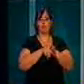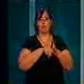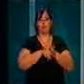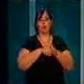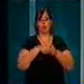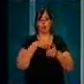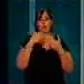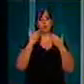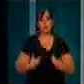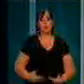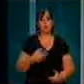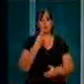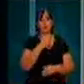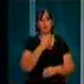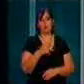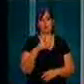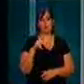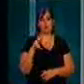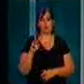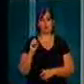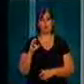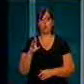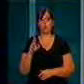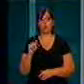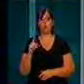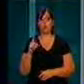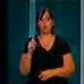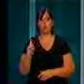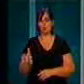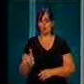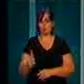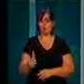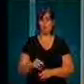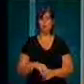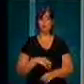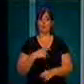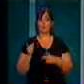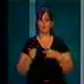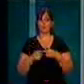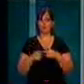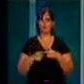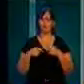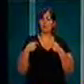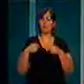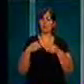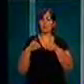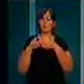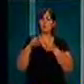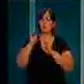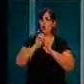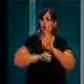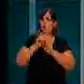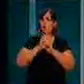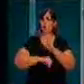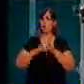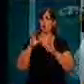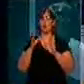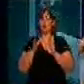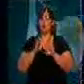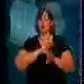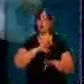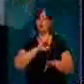em face dos procuradores federais que firmam a inicial da ação identificados. Seja expedido ofício ao Conselho Nacional do